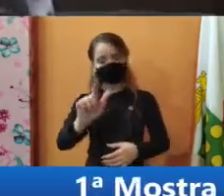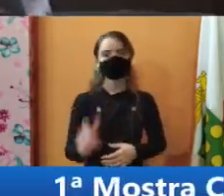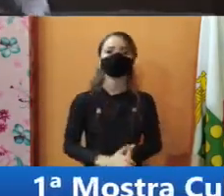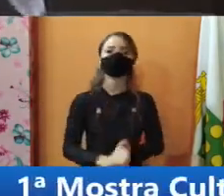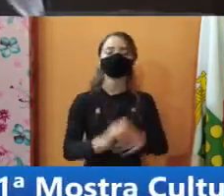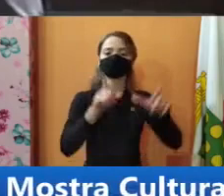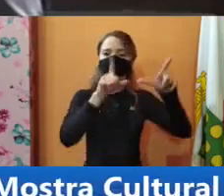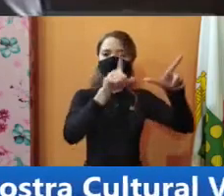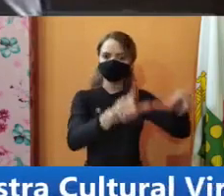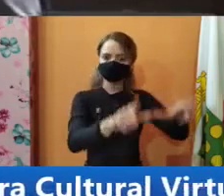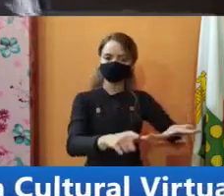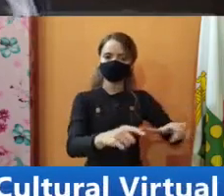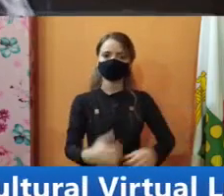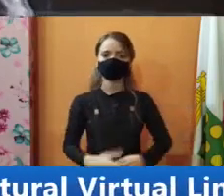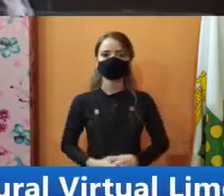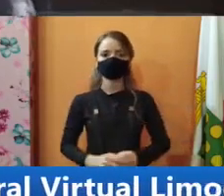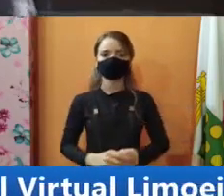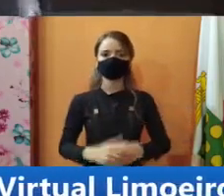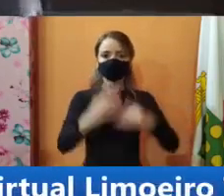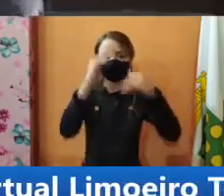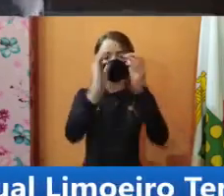É o rapaz da boneca.